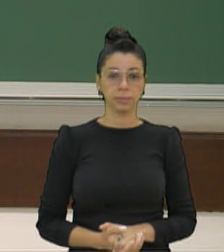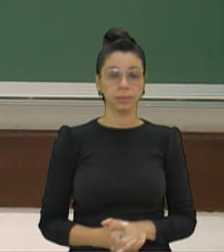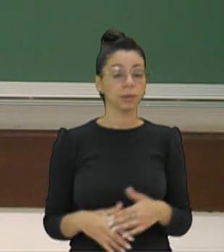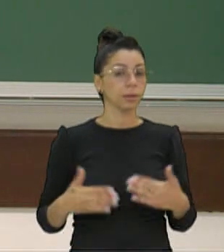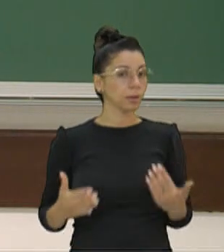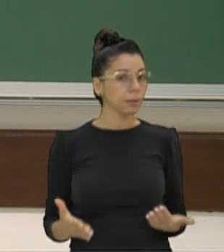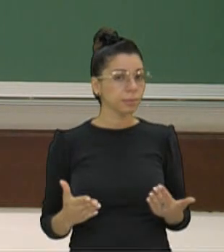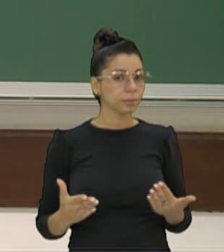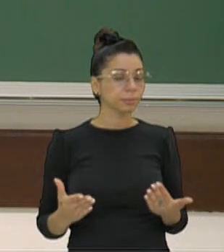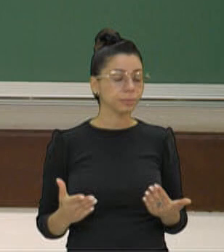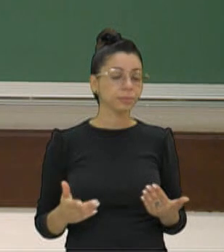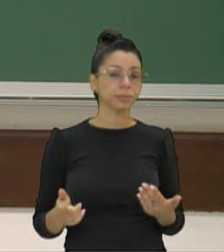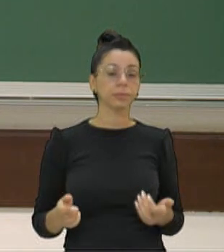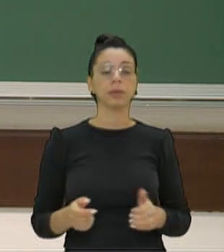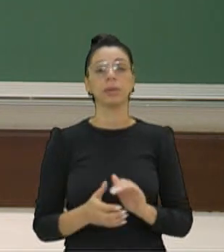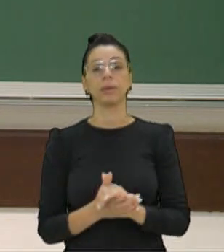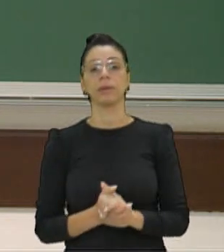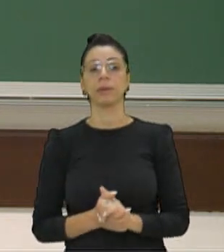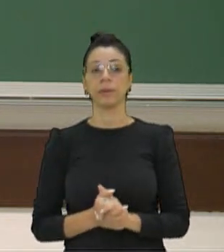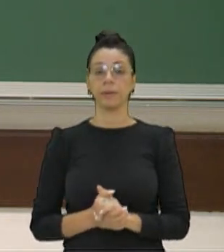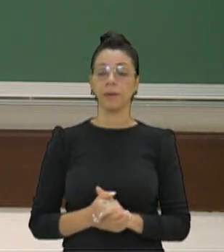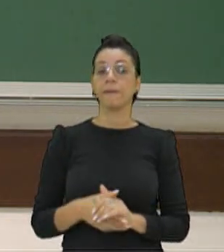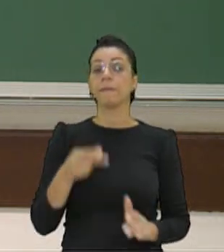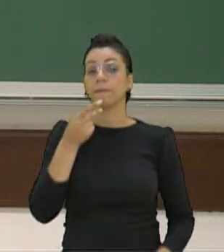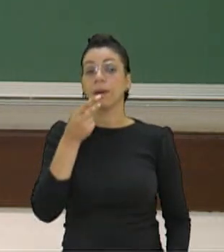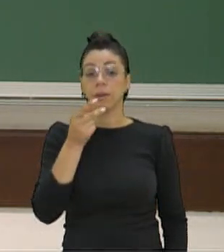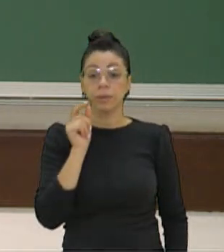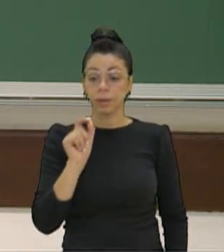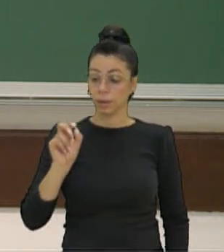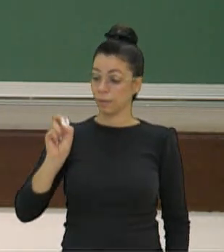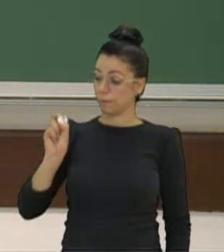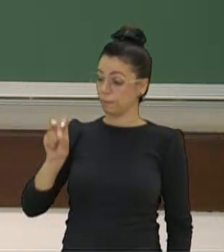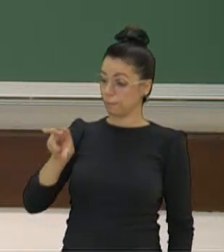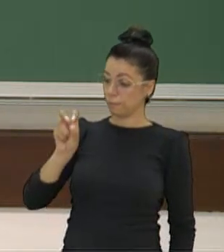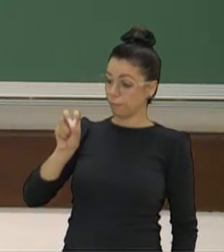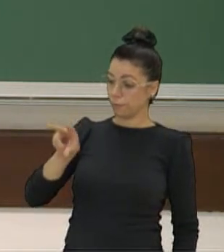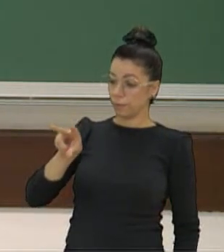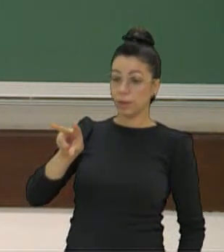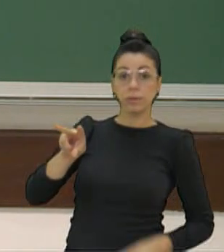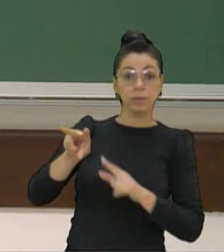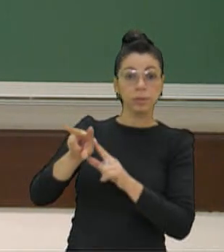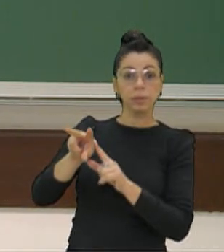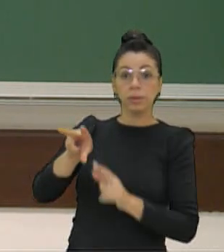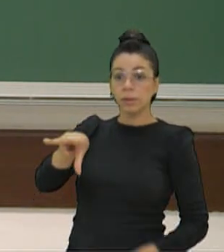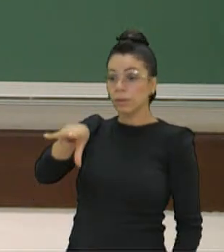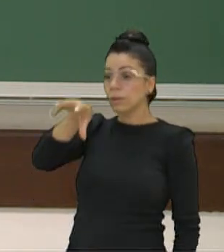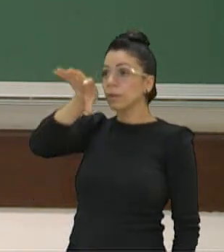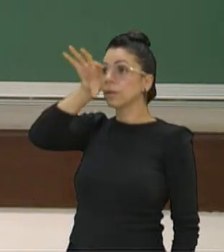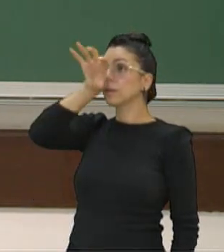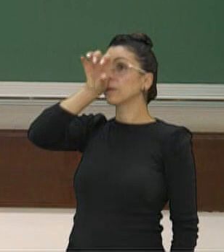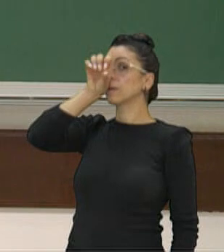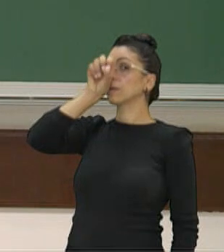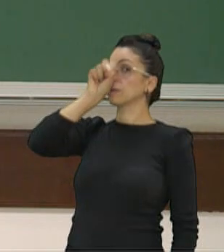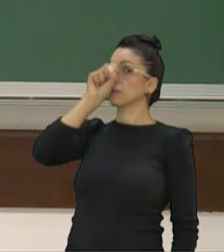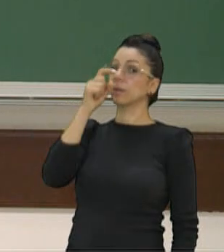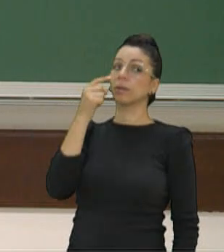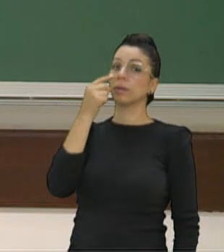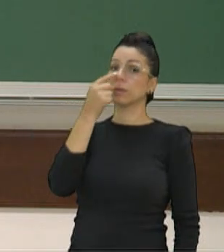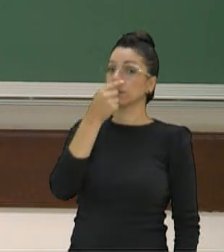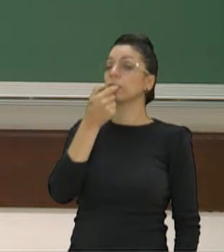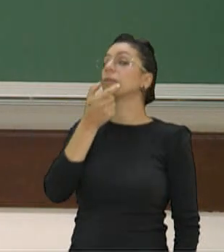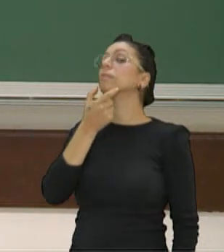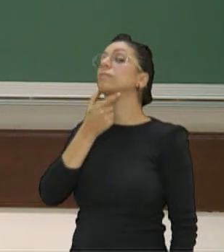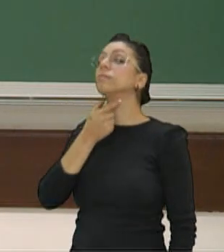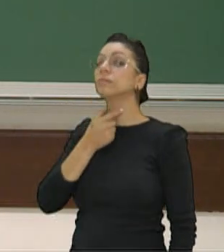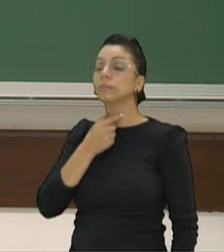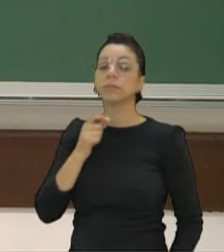E então, primeiro que está falando, né, que é um vírus que entra pelo nariz e se instala nessa região de cavidade nasal e também na faringe,